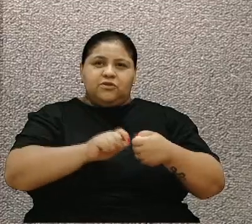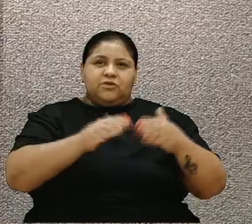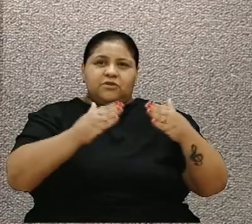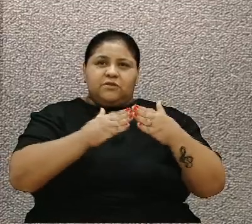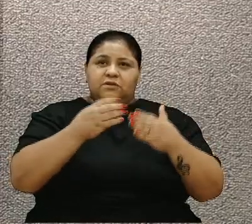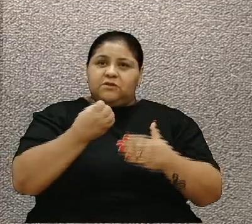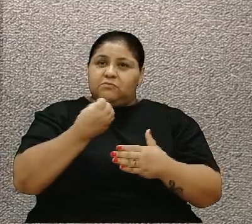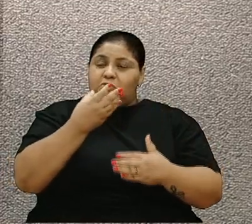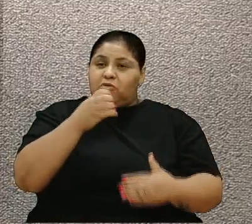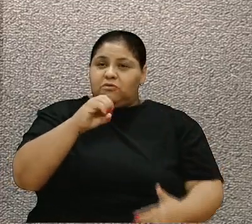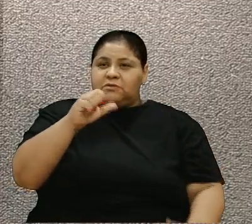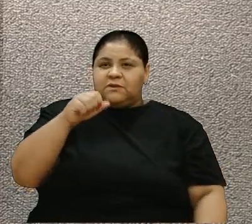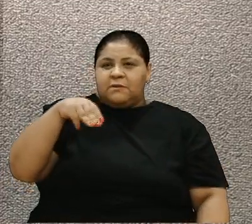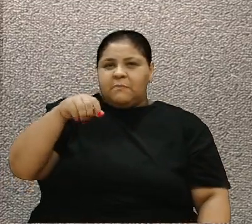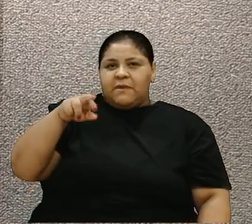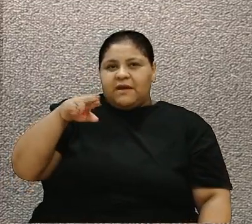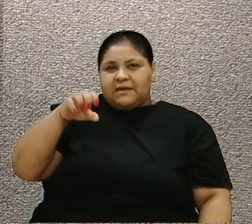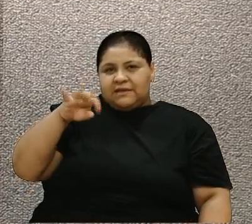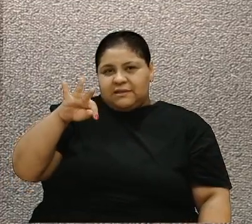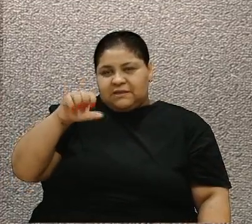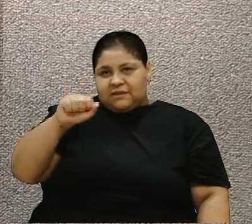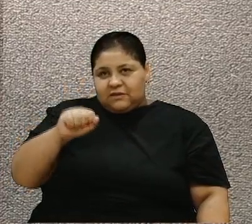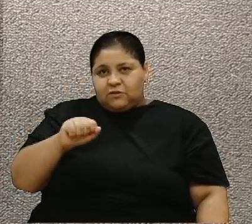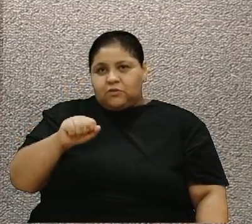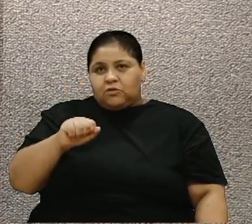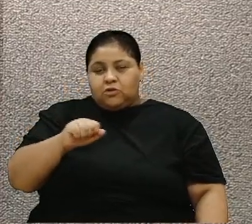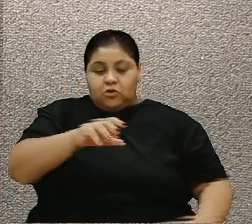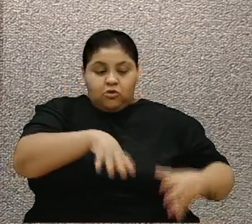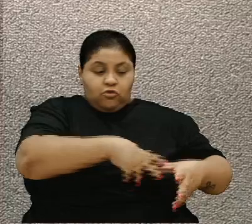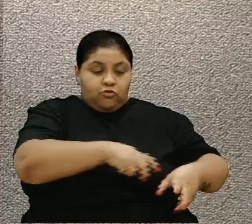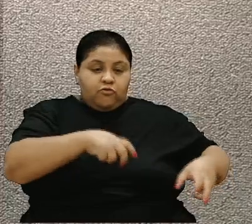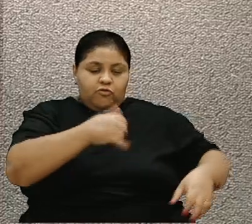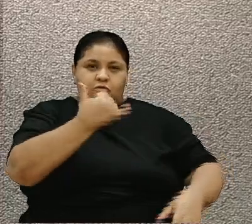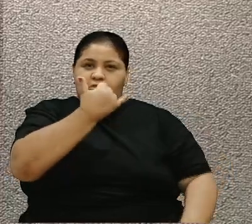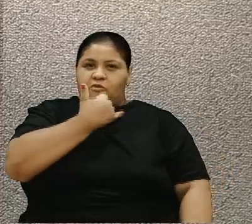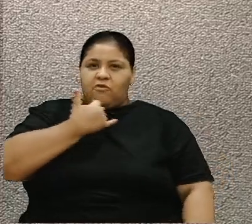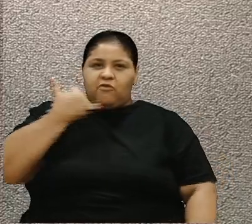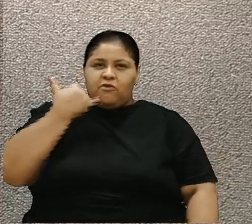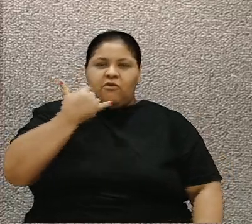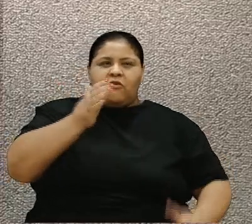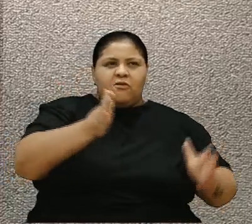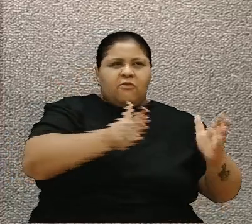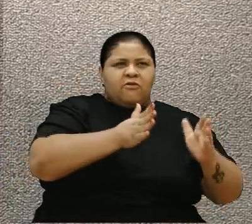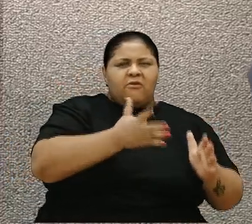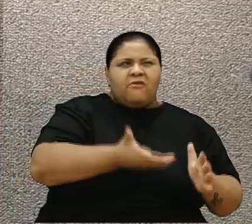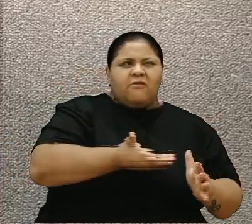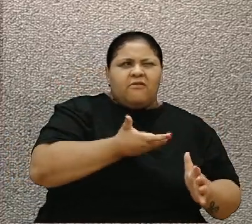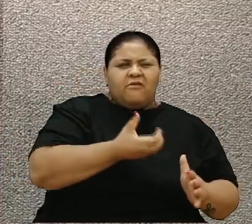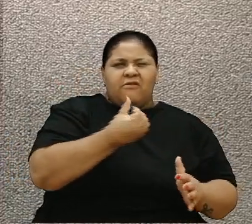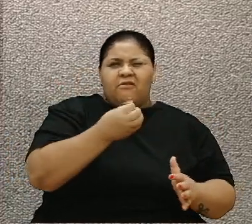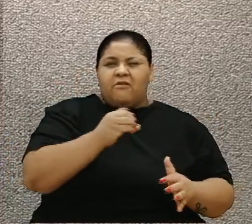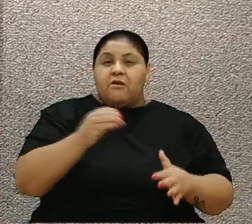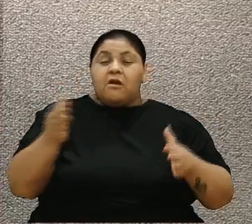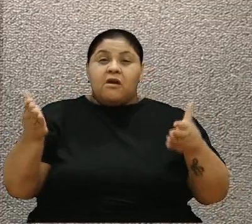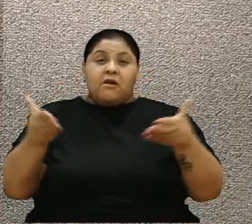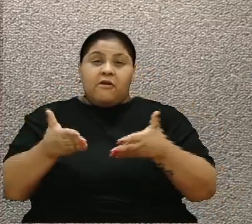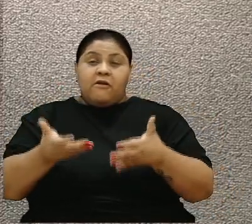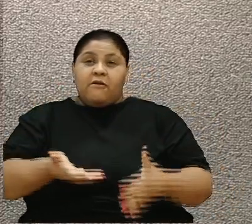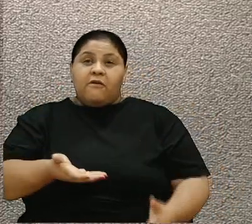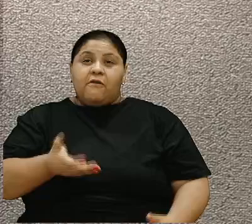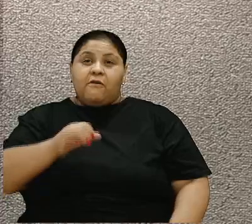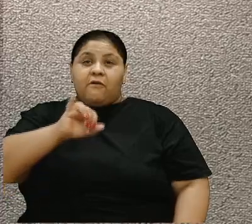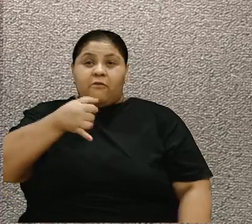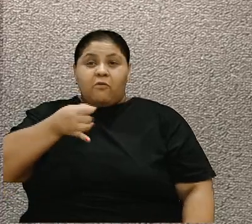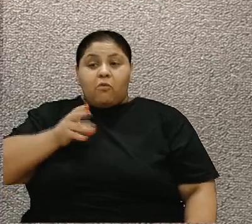Samaritano com o Frei Jaime, que todas as noites acolhe, era para ser no período de dezembro, 60, já estamos agora em janeiro e ela